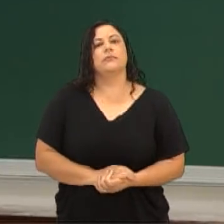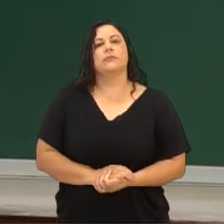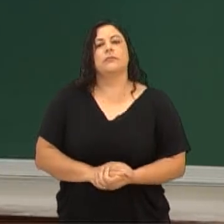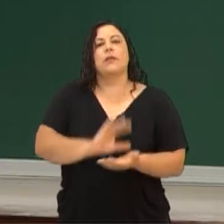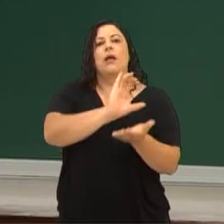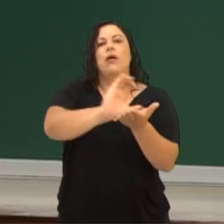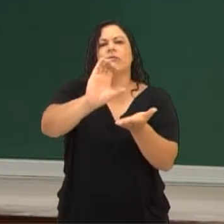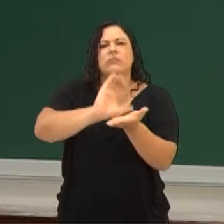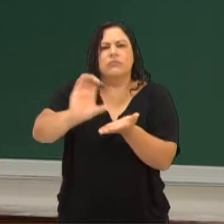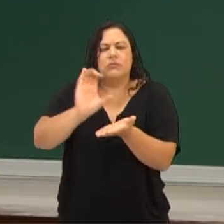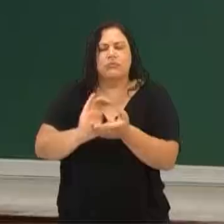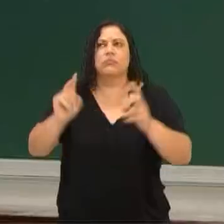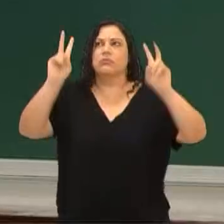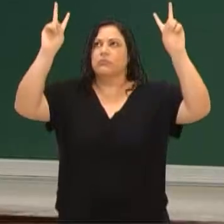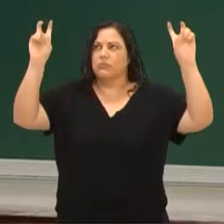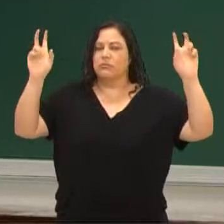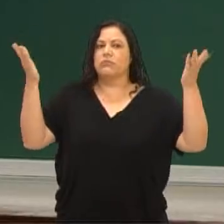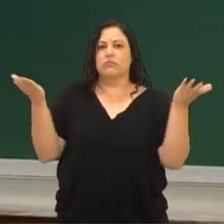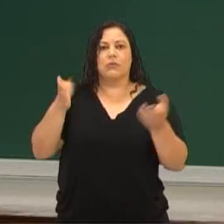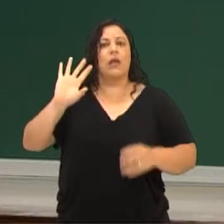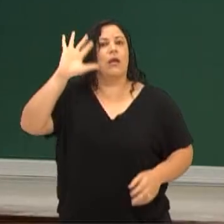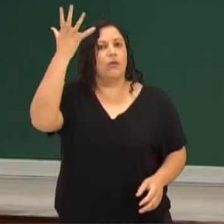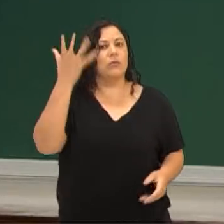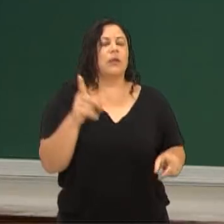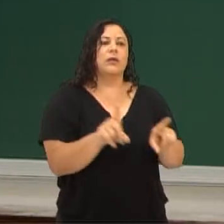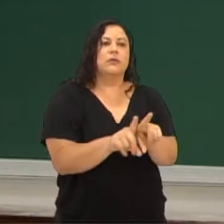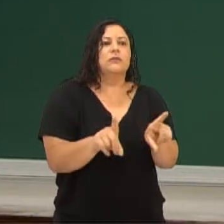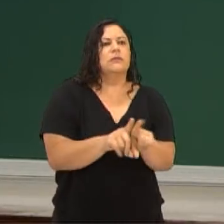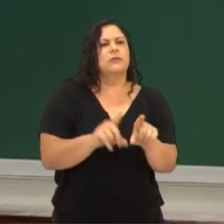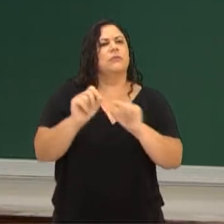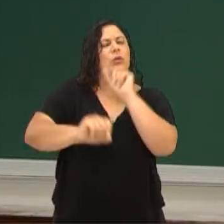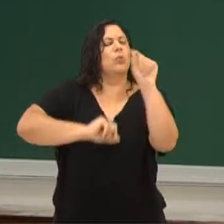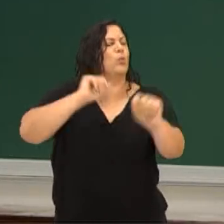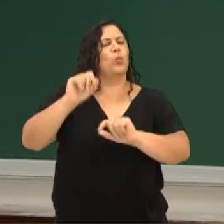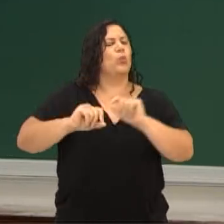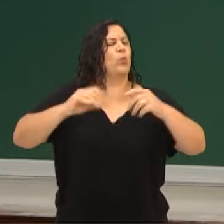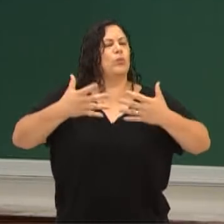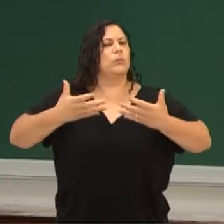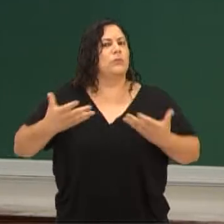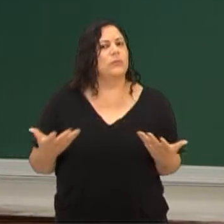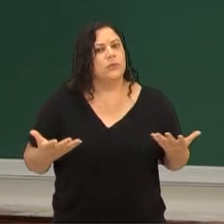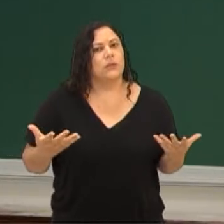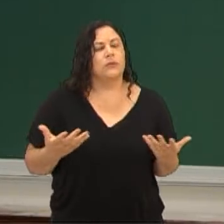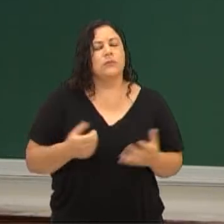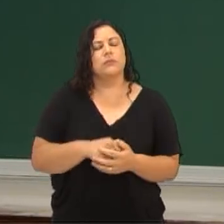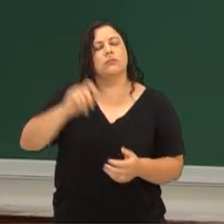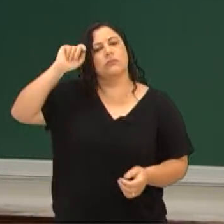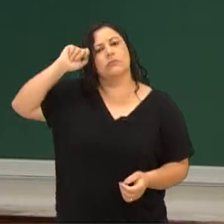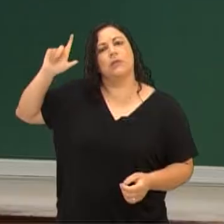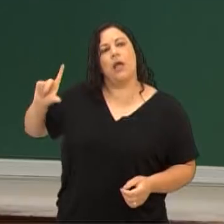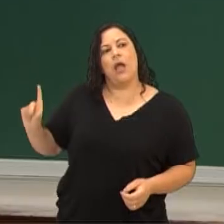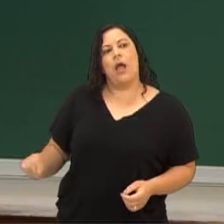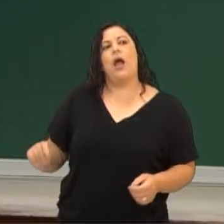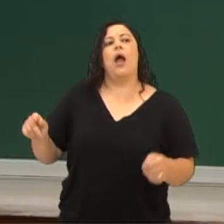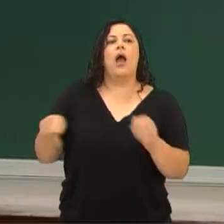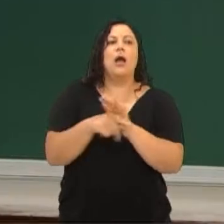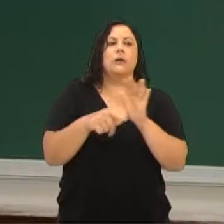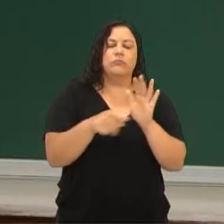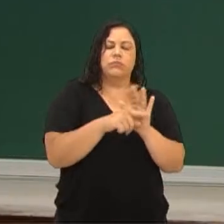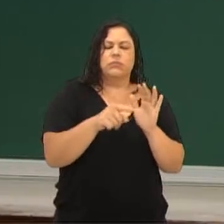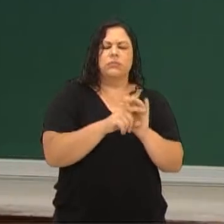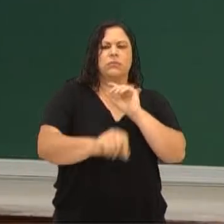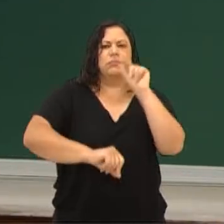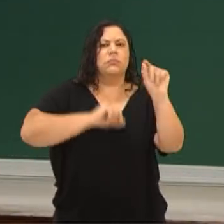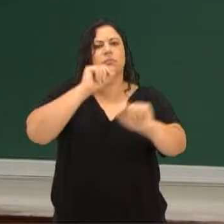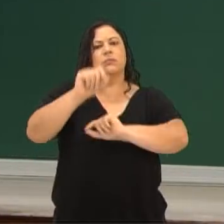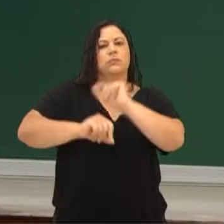Os investimentos, né, acontecendo lá também, como que isso vai se dar até a África se tornar essa salvação aí